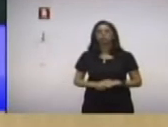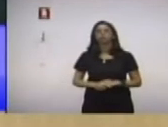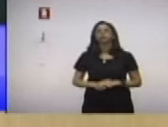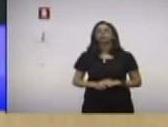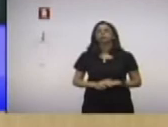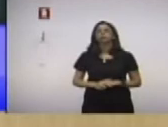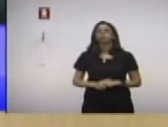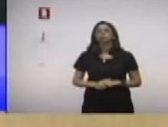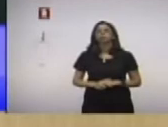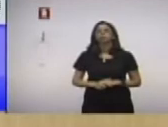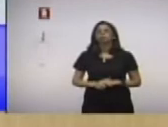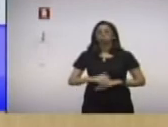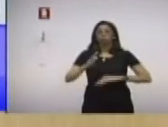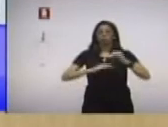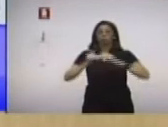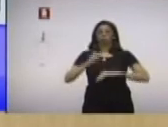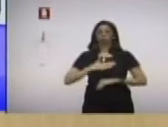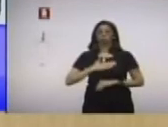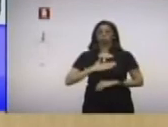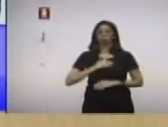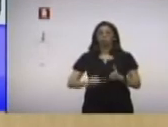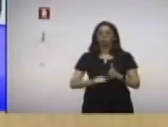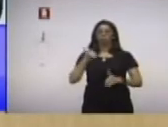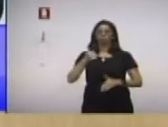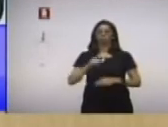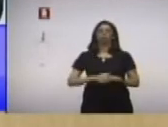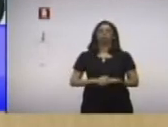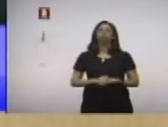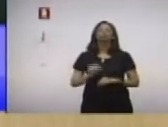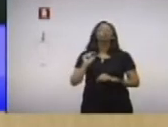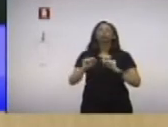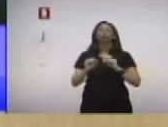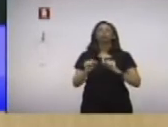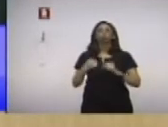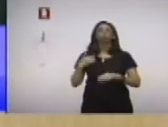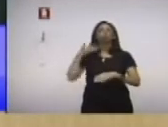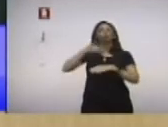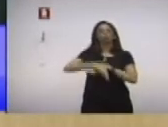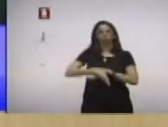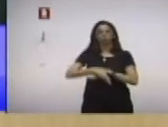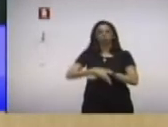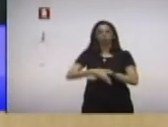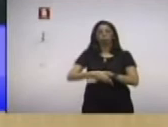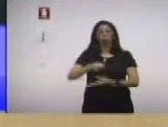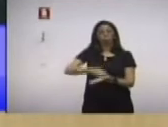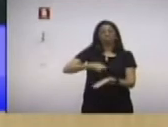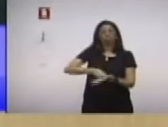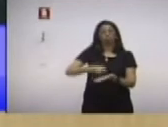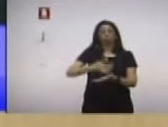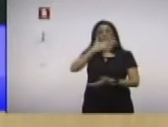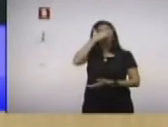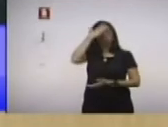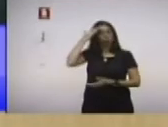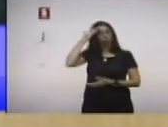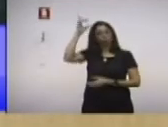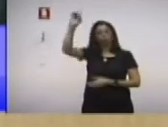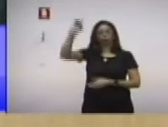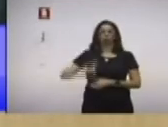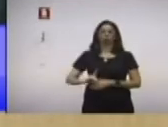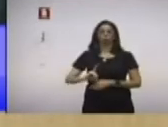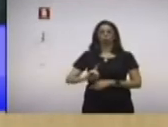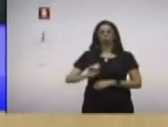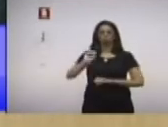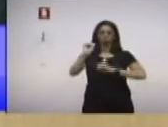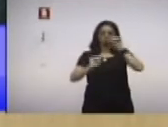meu primeiro ação aqui na Câmara Municipal foi convocar aqui os diretores da Sabesp Acho que todos se lembram